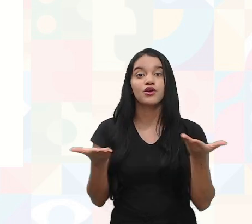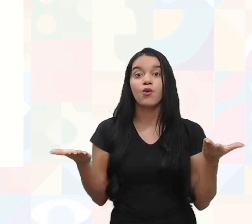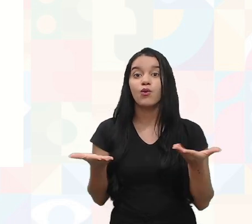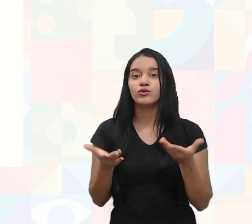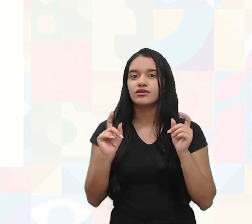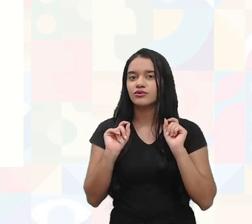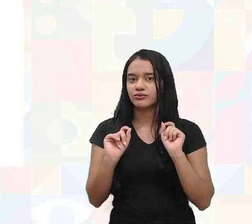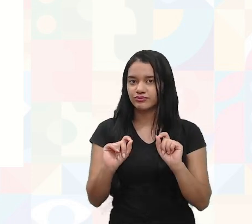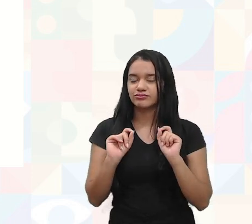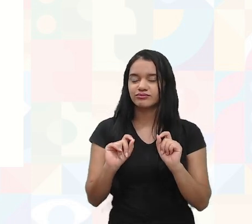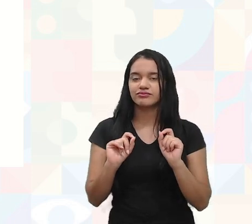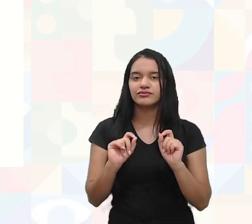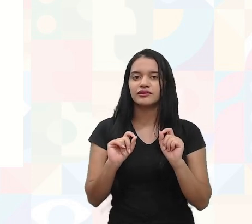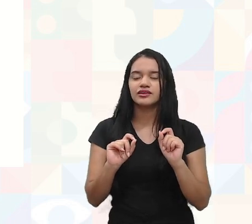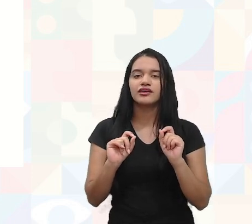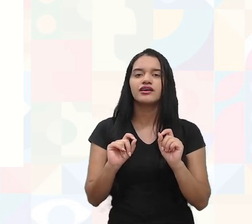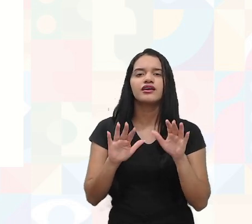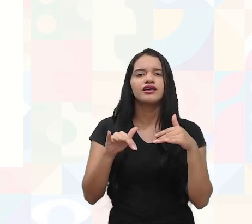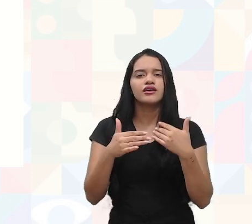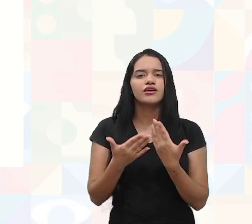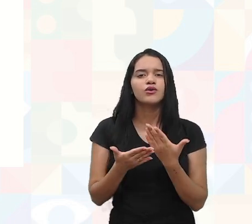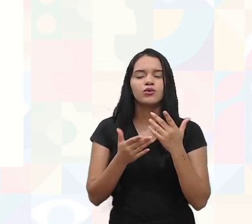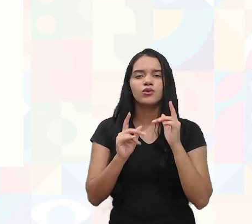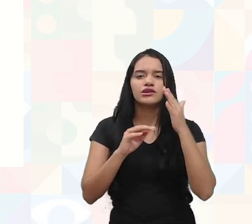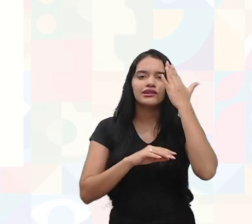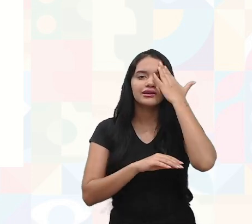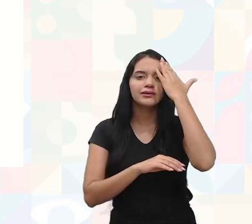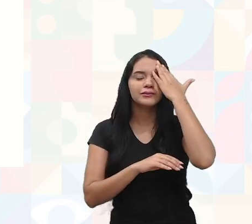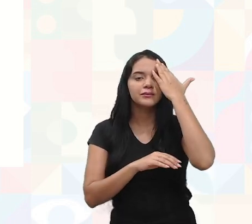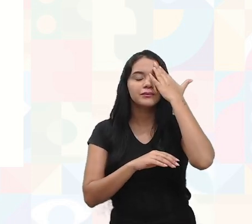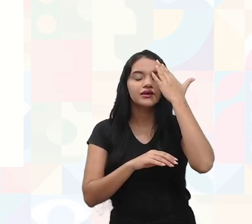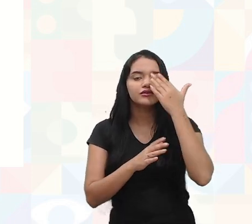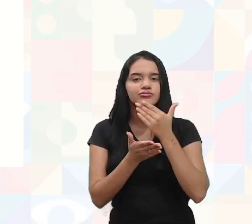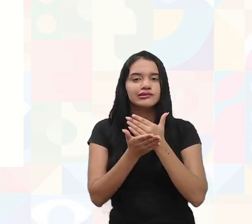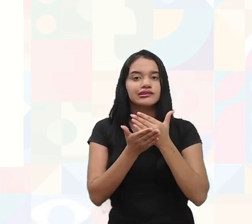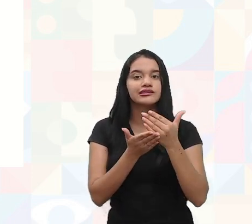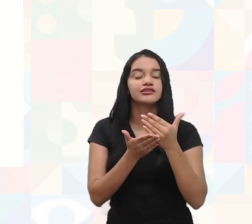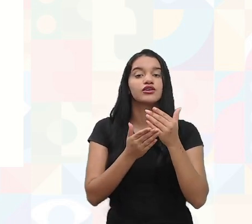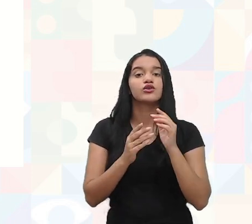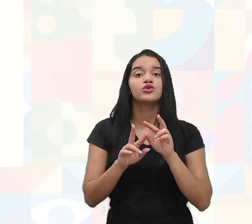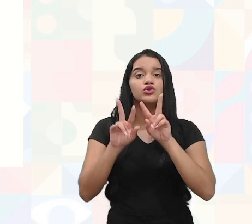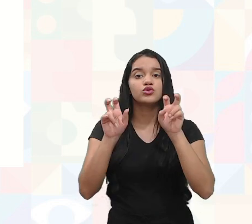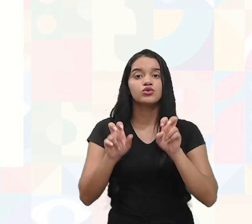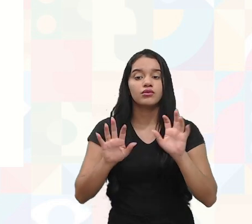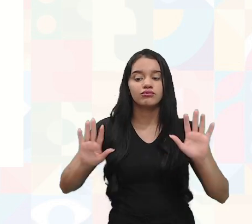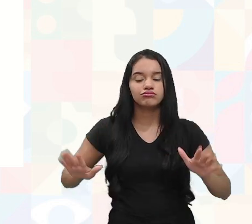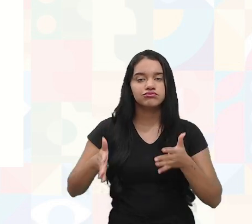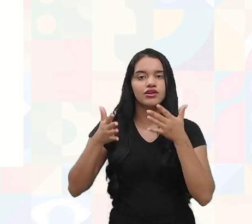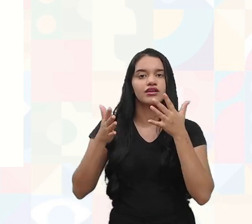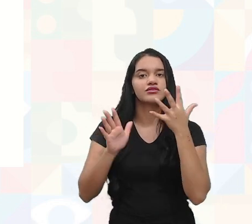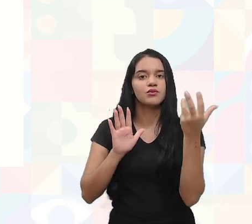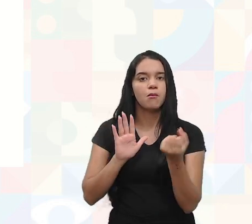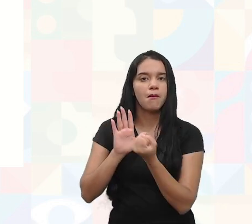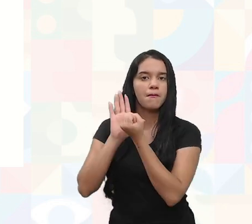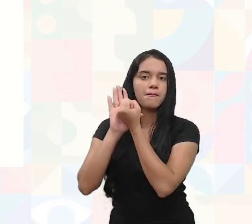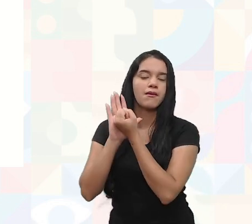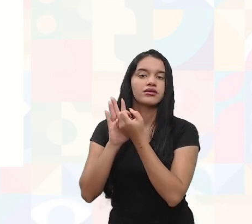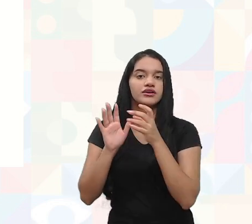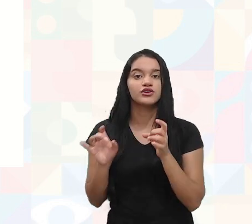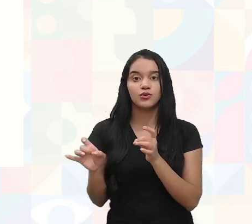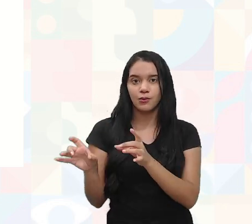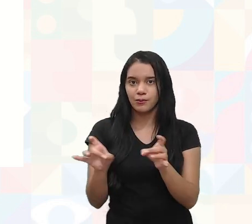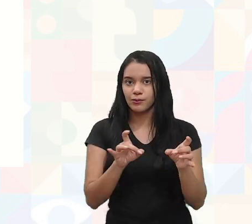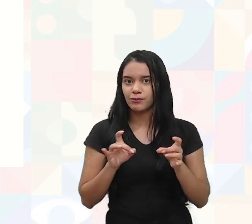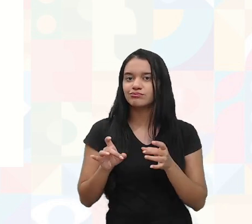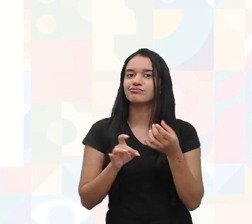é noções iniciais sobre o fortalecimento de uma marca e a formação do preço de venda.